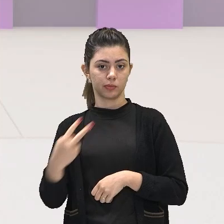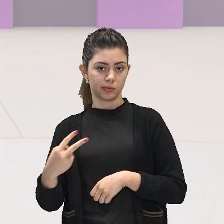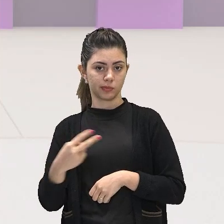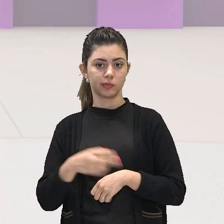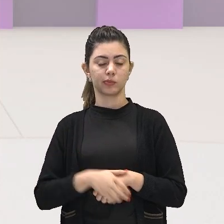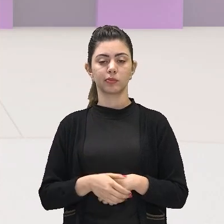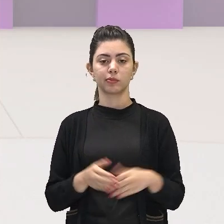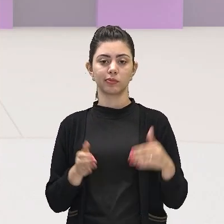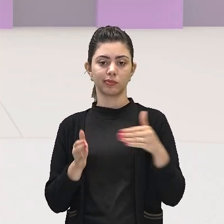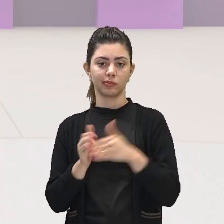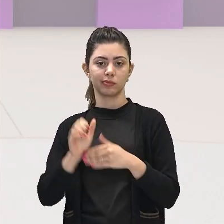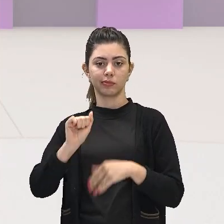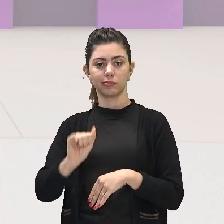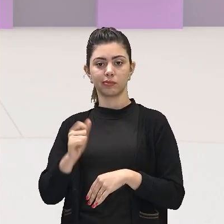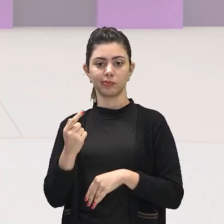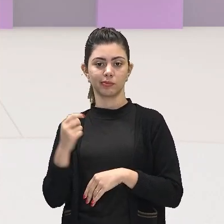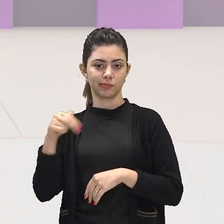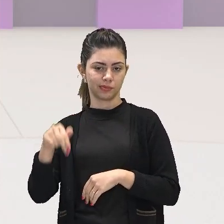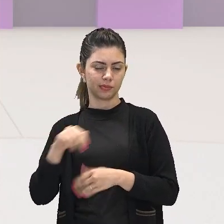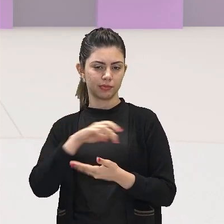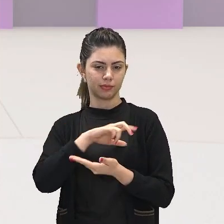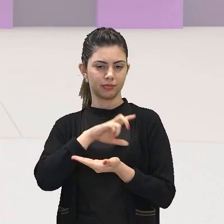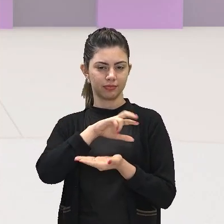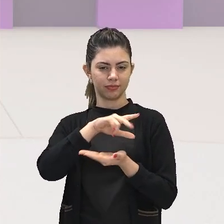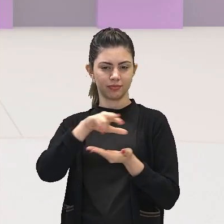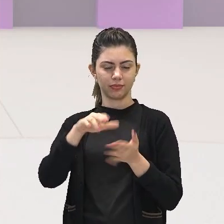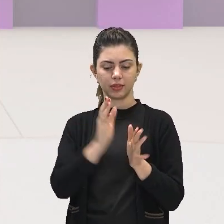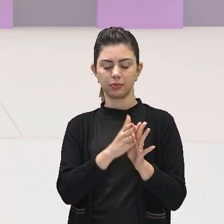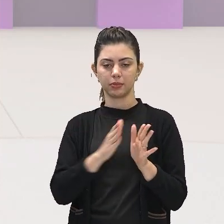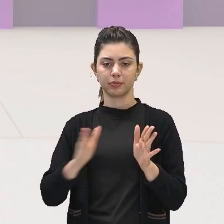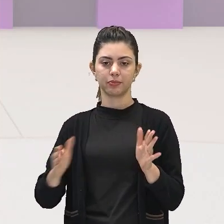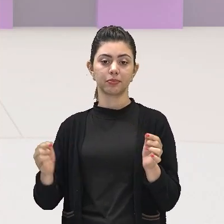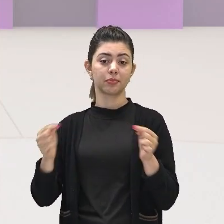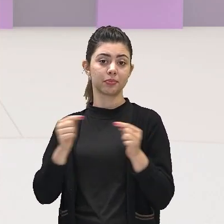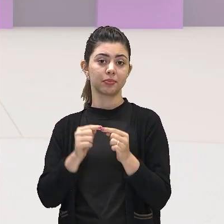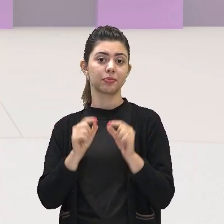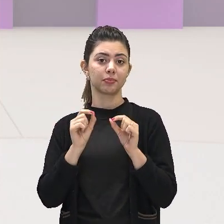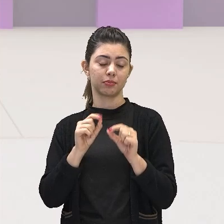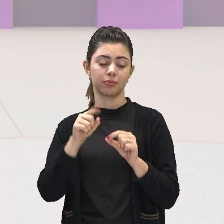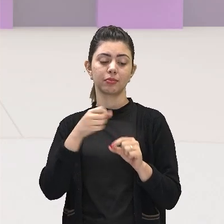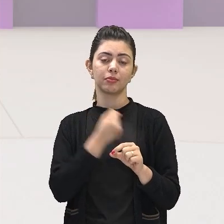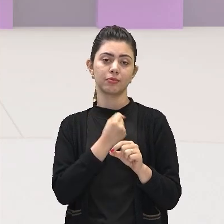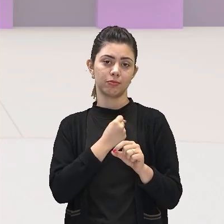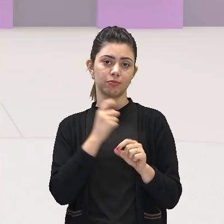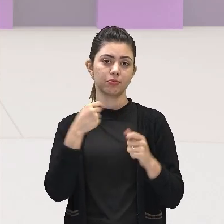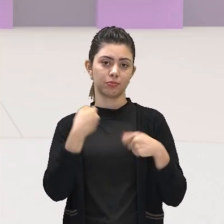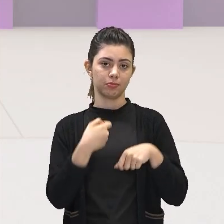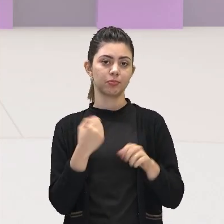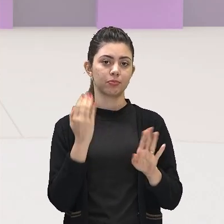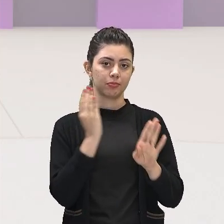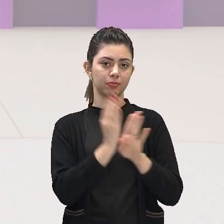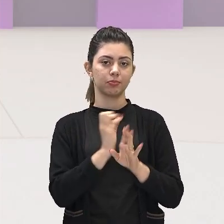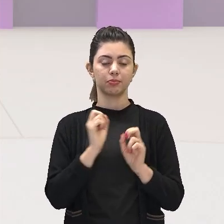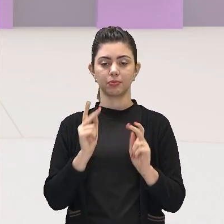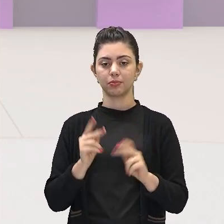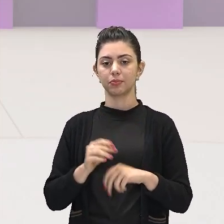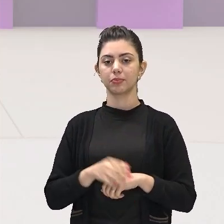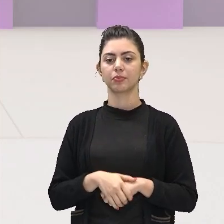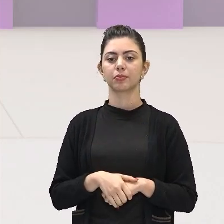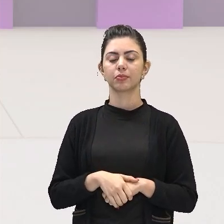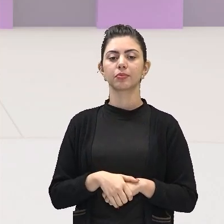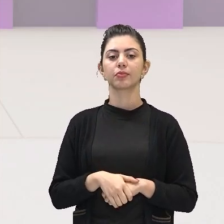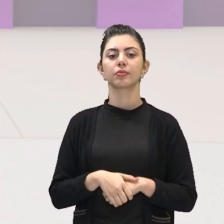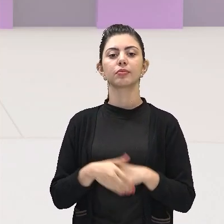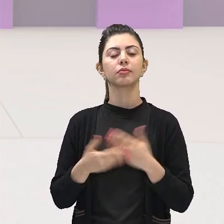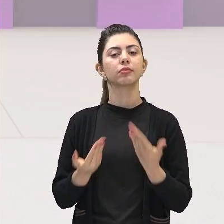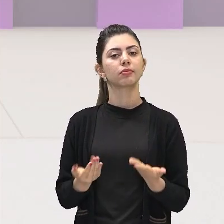até A1N, ok? Vão ser quem? Vão ser exatamente os nossos coeficientes, tá? Então, é